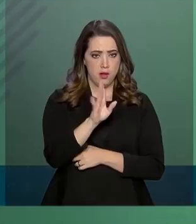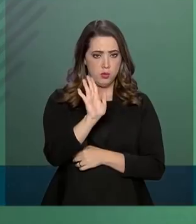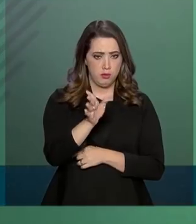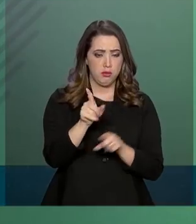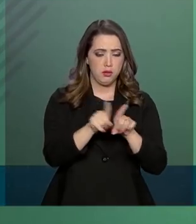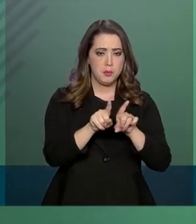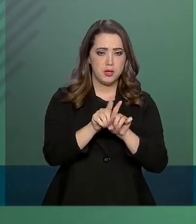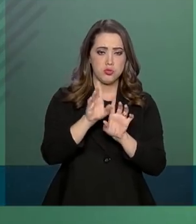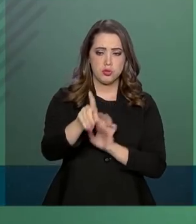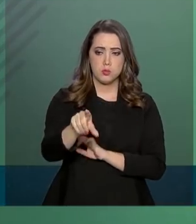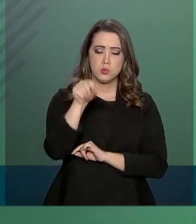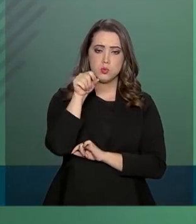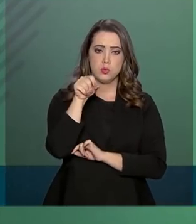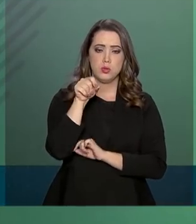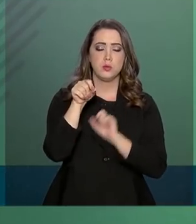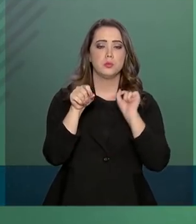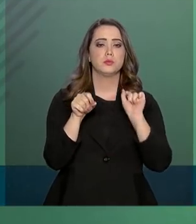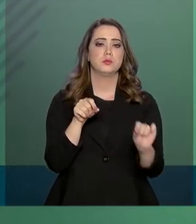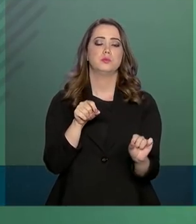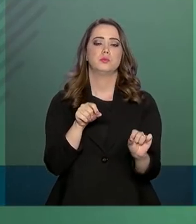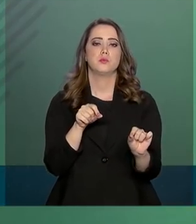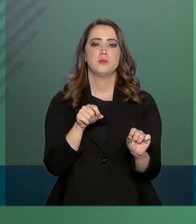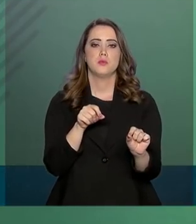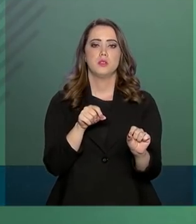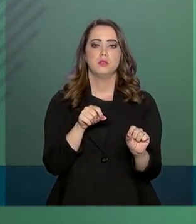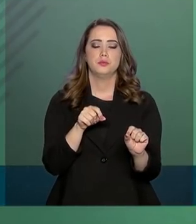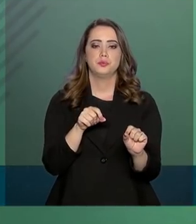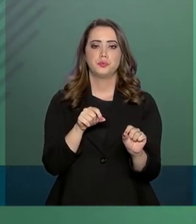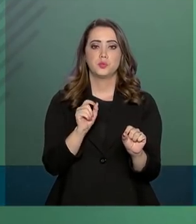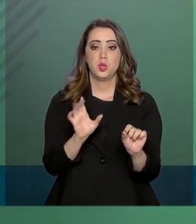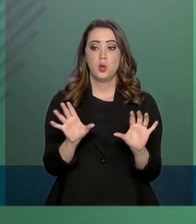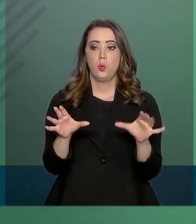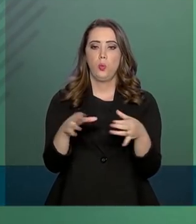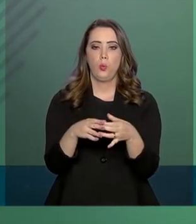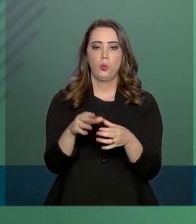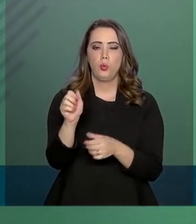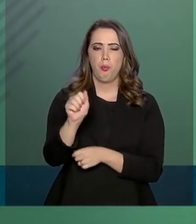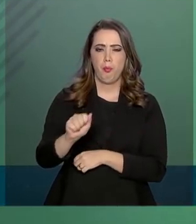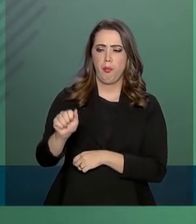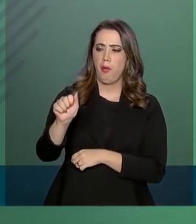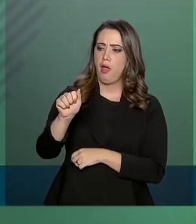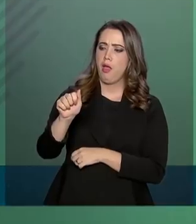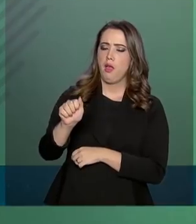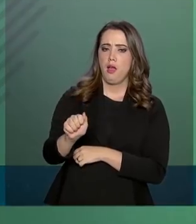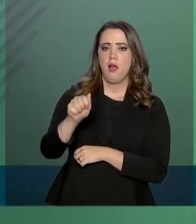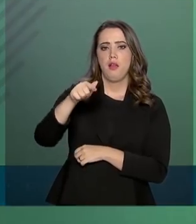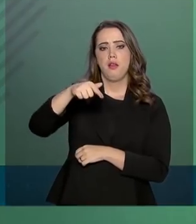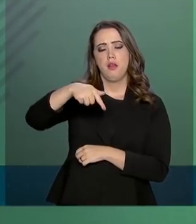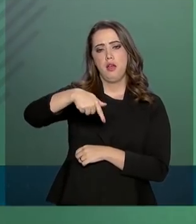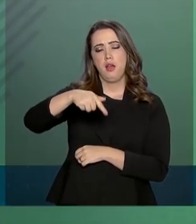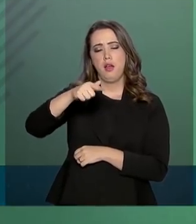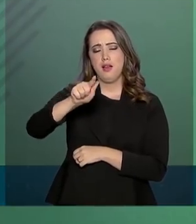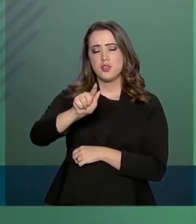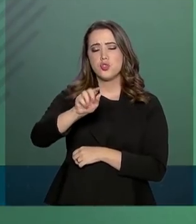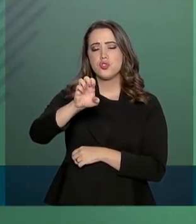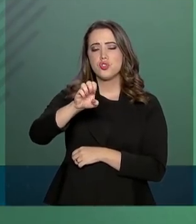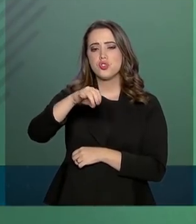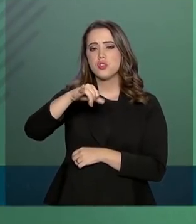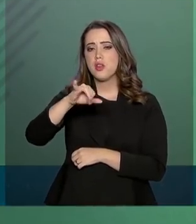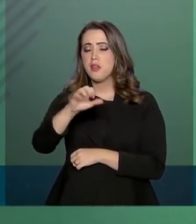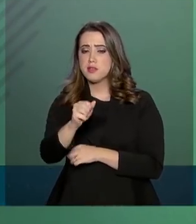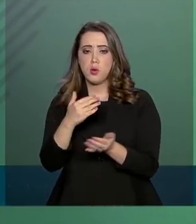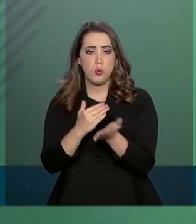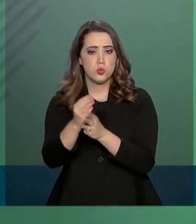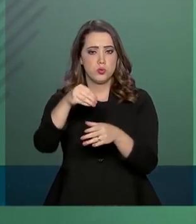de que a agência permanecerá no ministério das relações